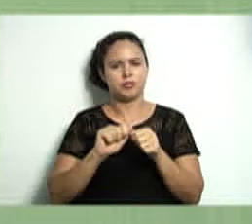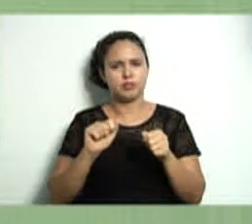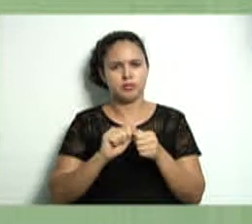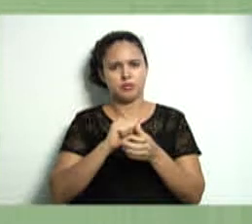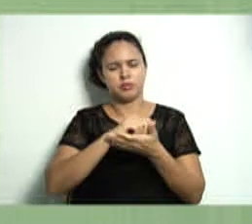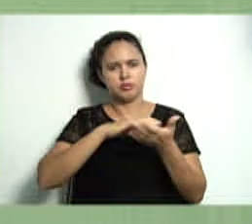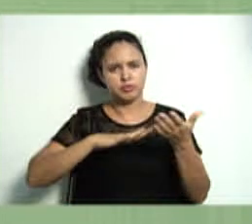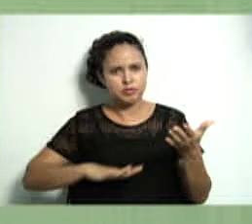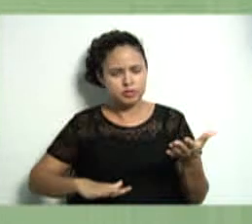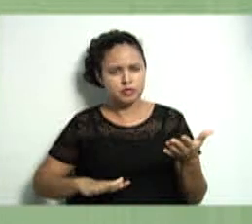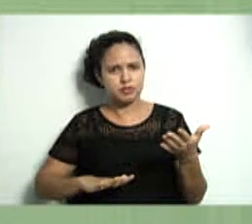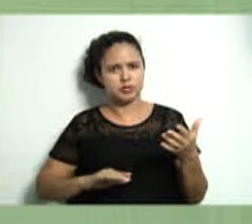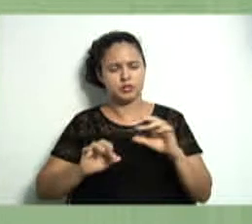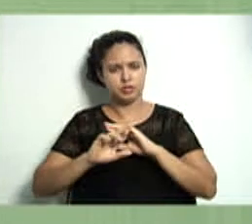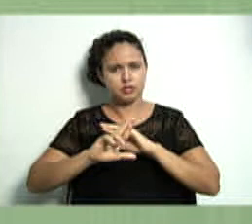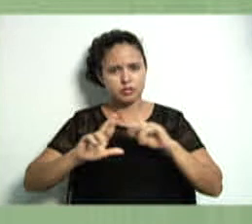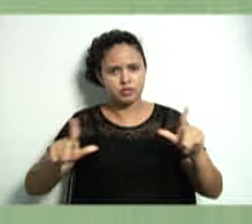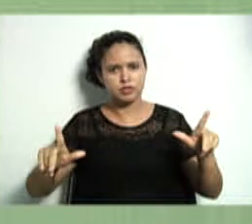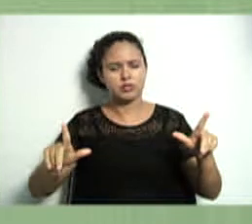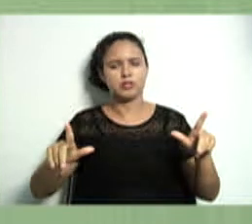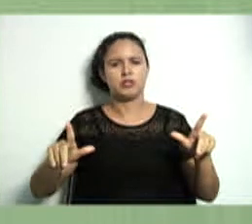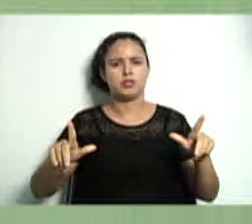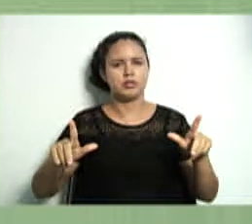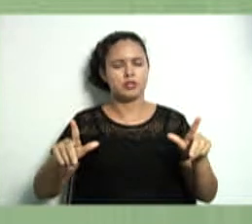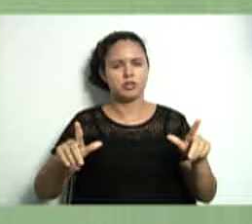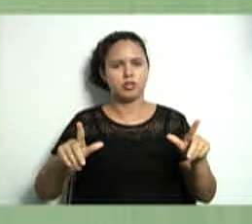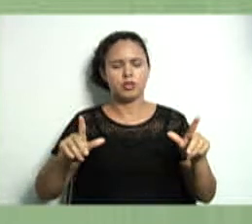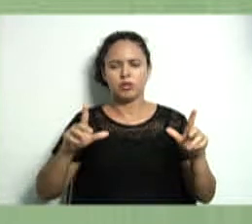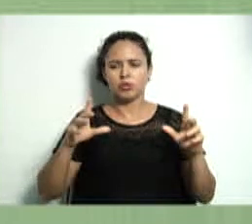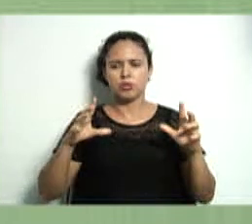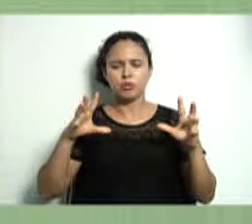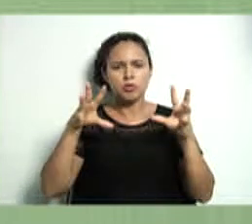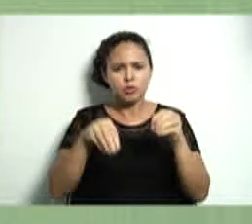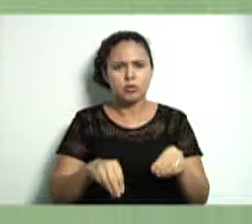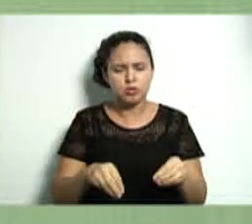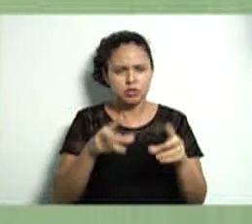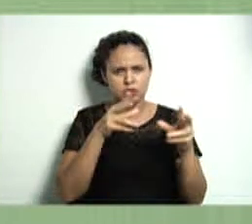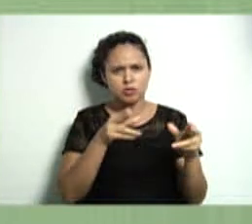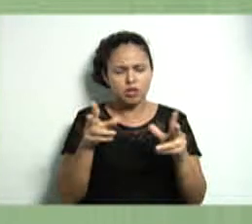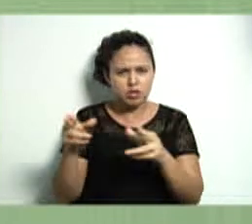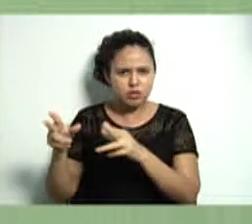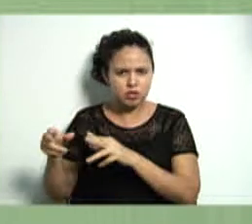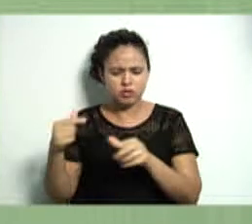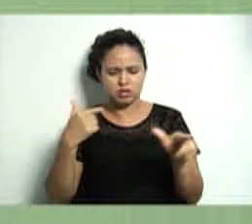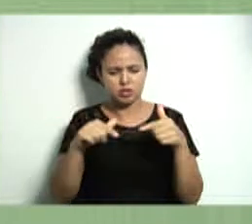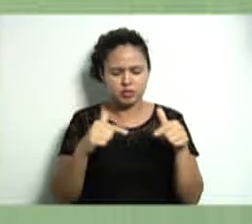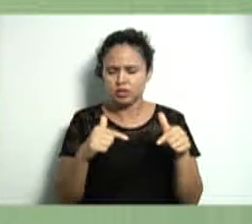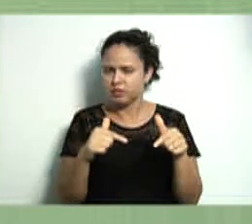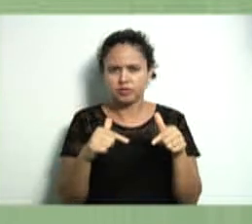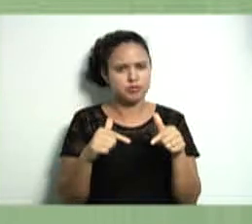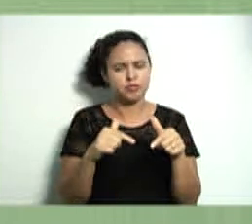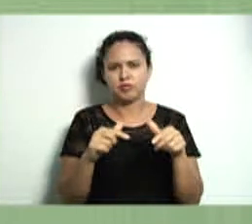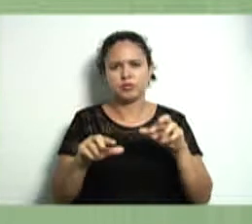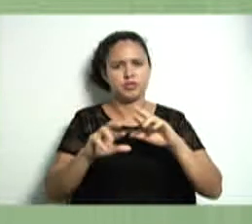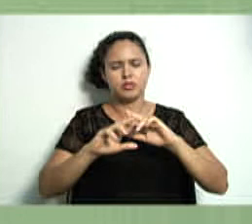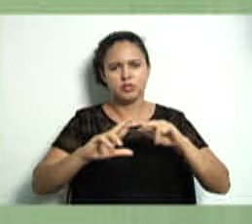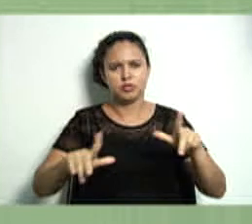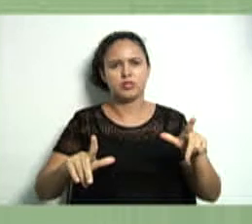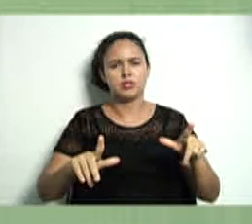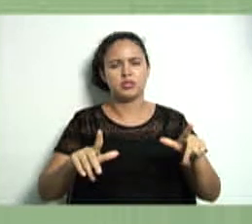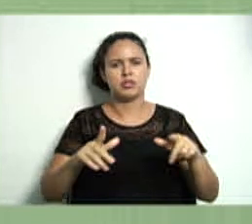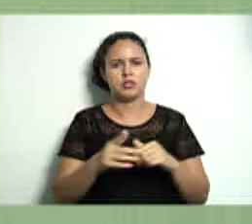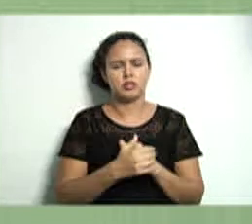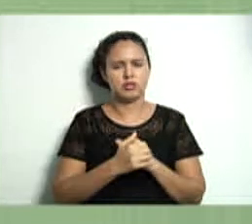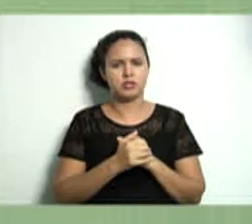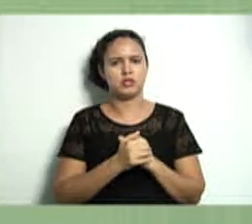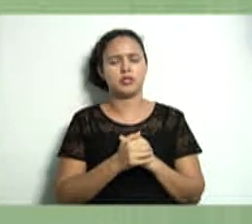atividades que são diferentes. Nem todos são padeiros, nem todos são costureiras, né? Nem todos realizam a mesma